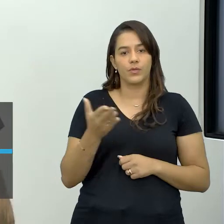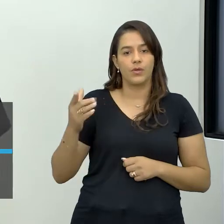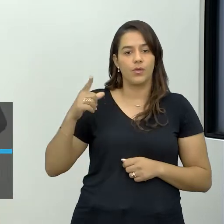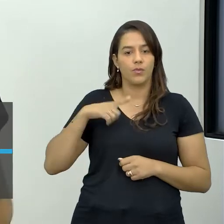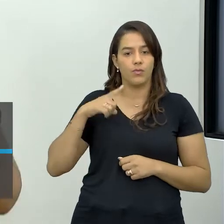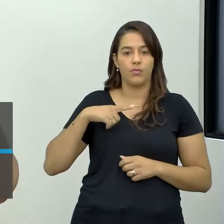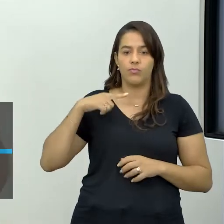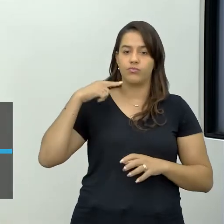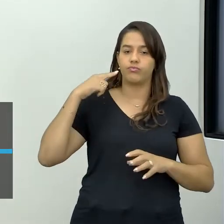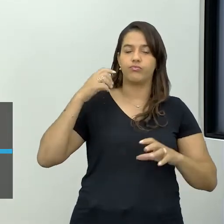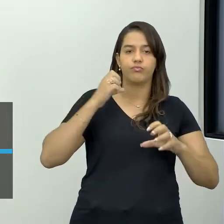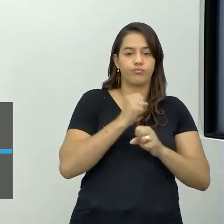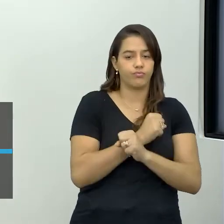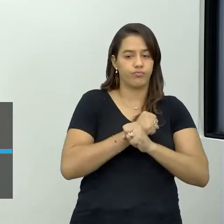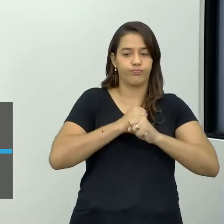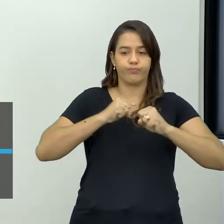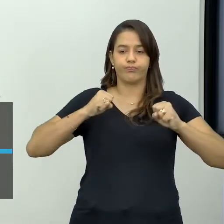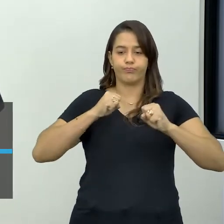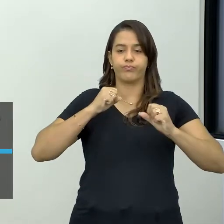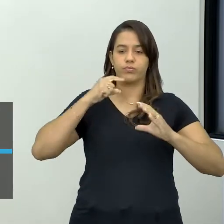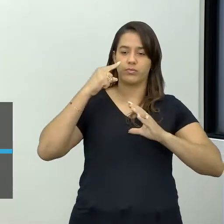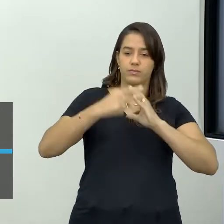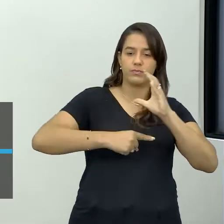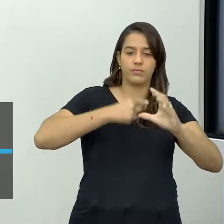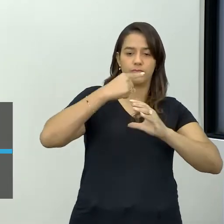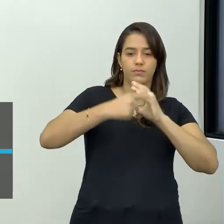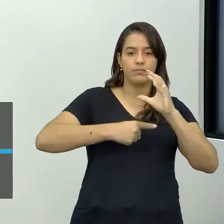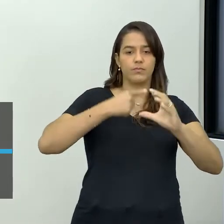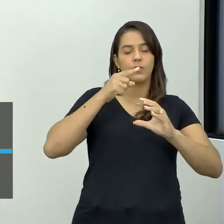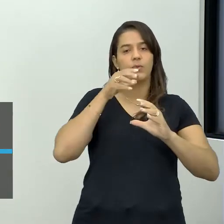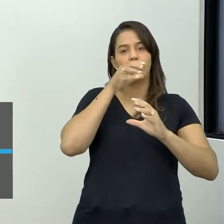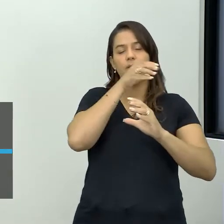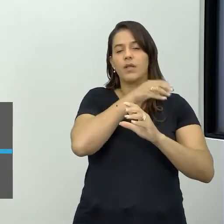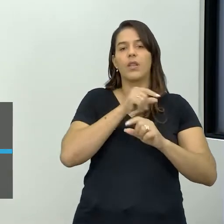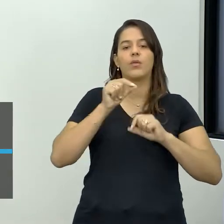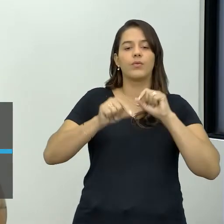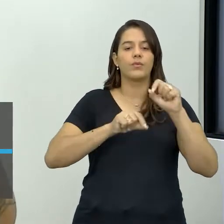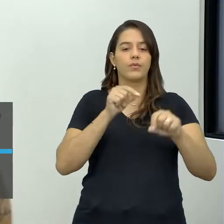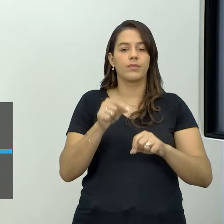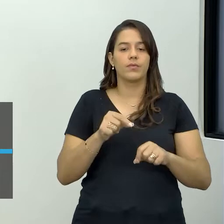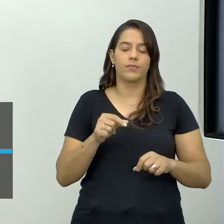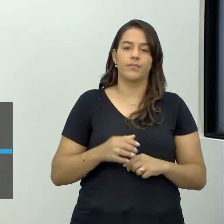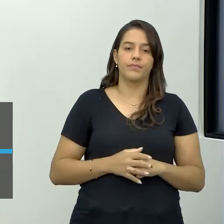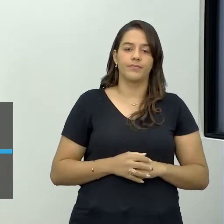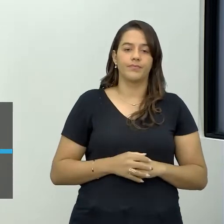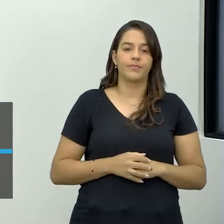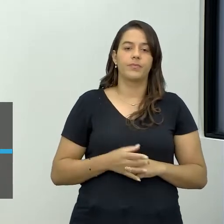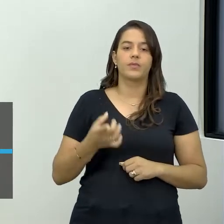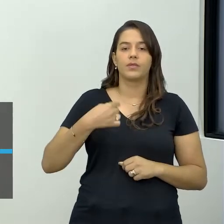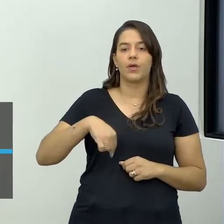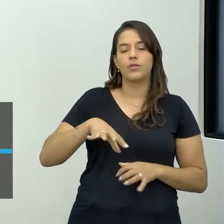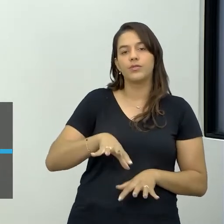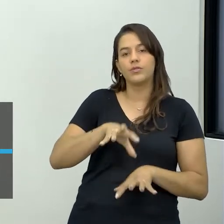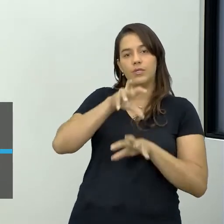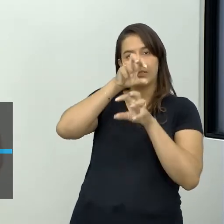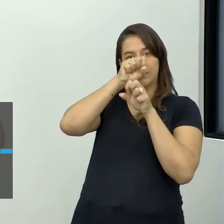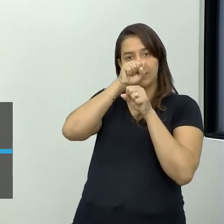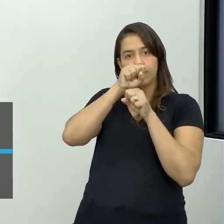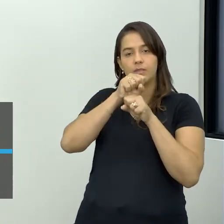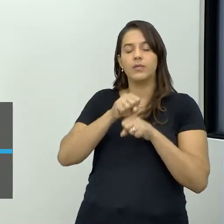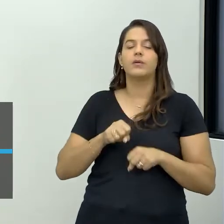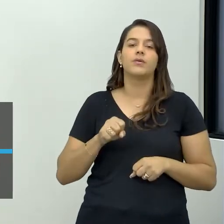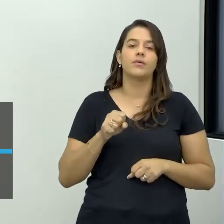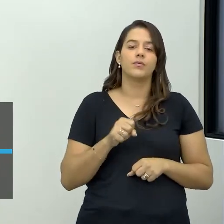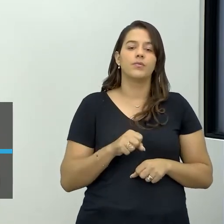estufa, ele é uma camada muito mais funda que a gente pode pensar, porque pensando num ciclo simples, a gente respira oxigênio, né? E quando a